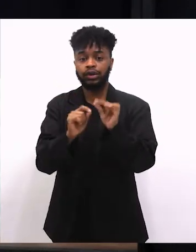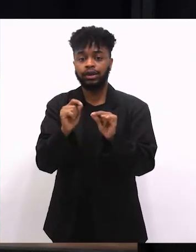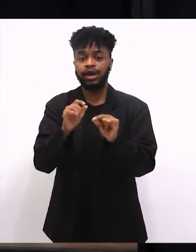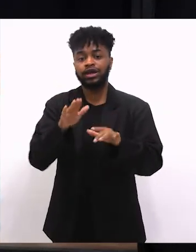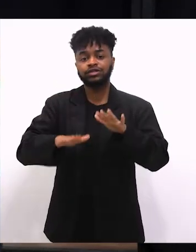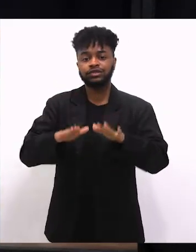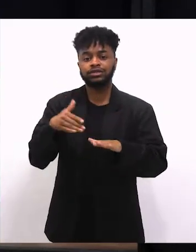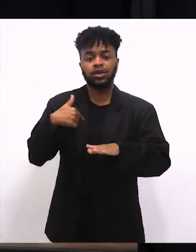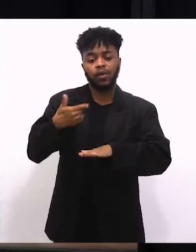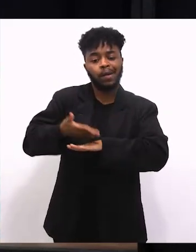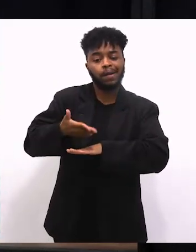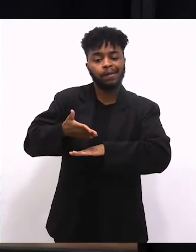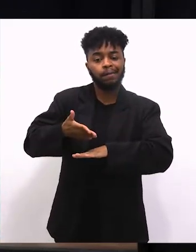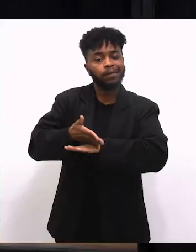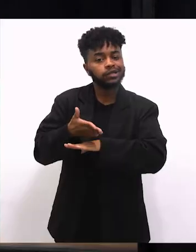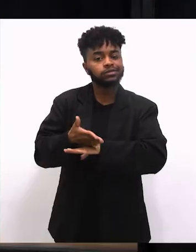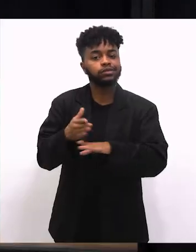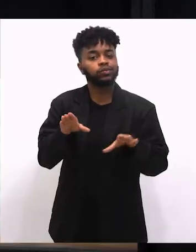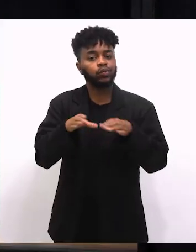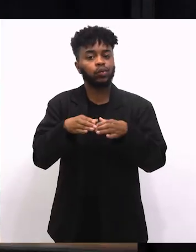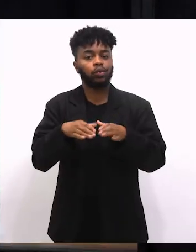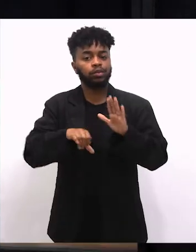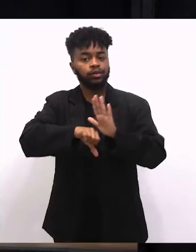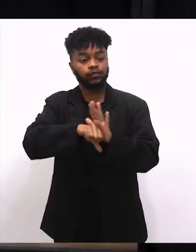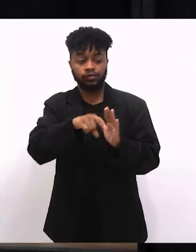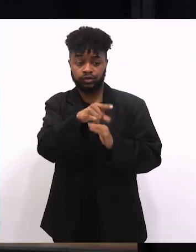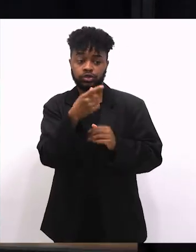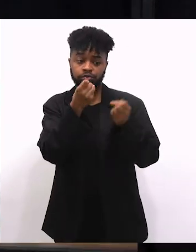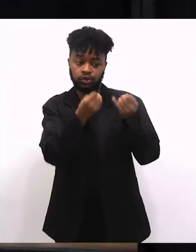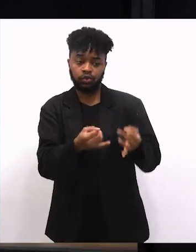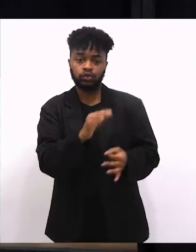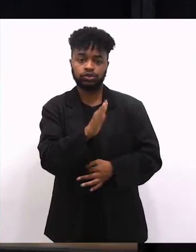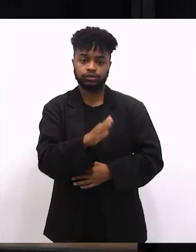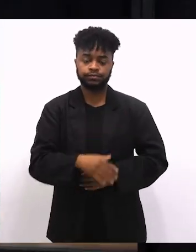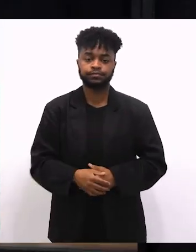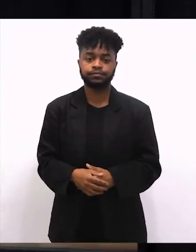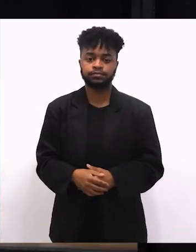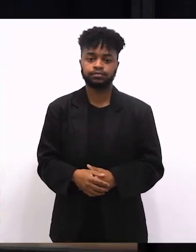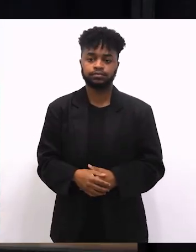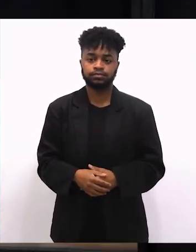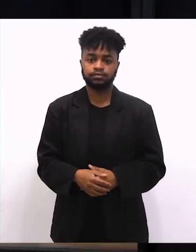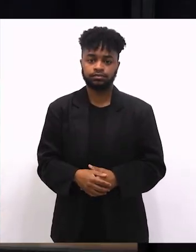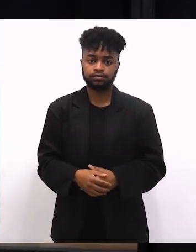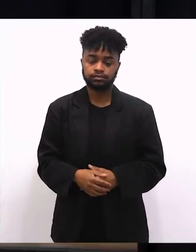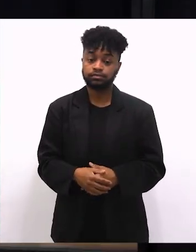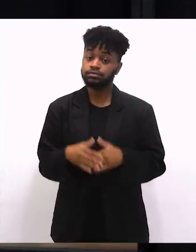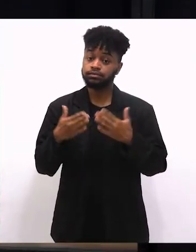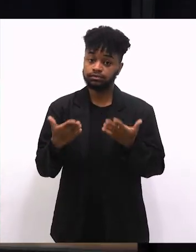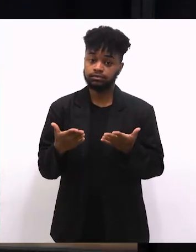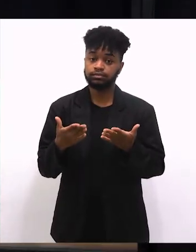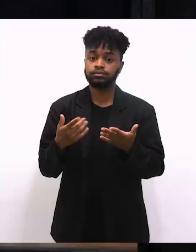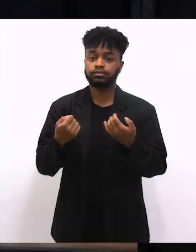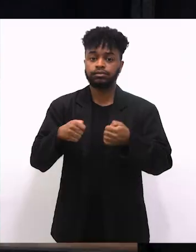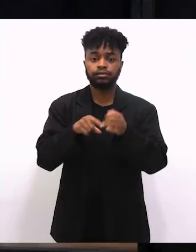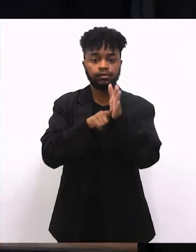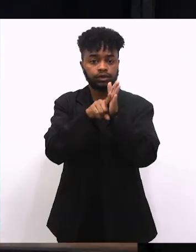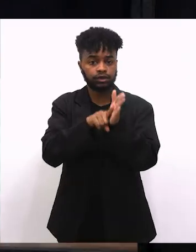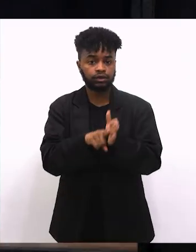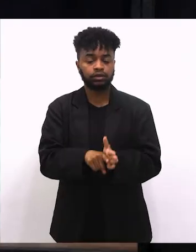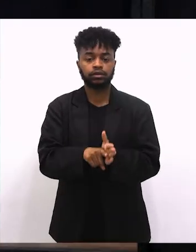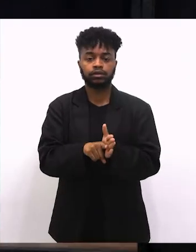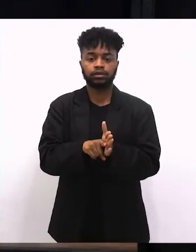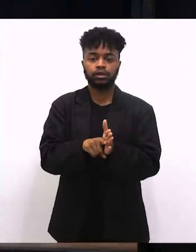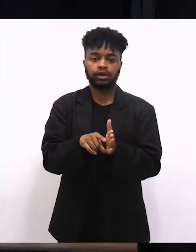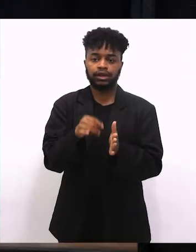por exemplo, que está participando da organização criminosa. Como você muito bem pontuou, né, que é a ser